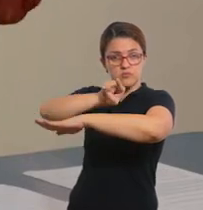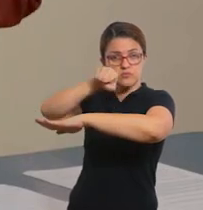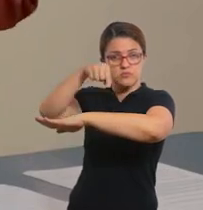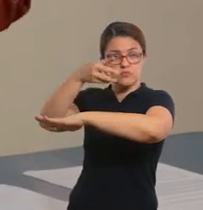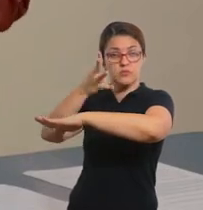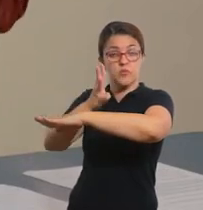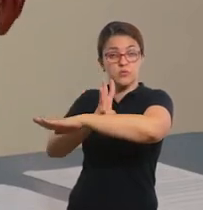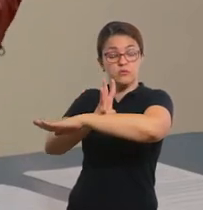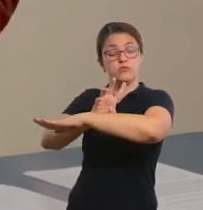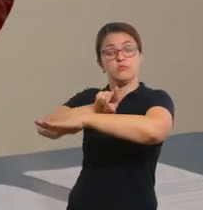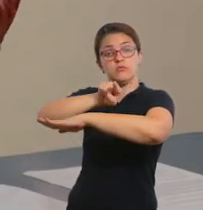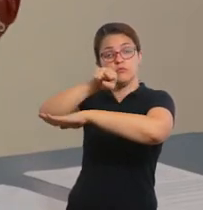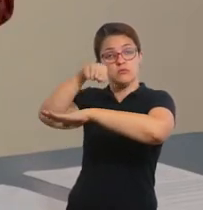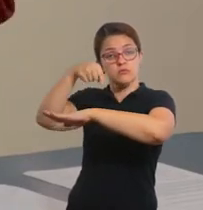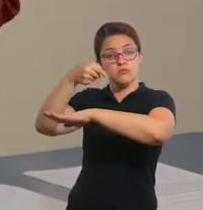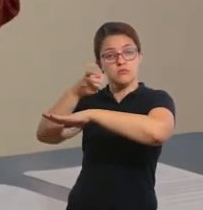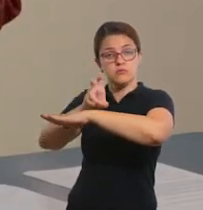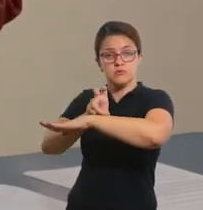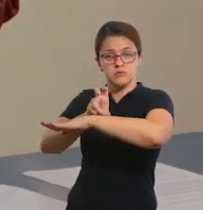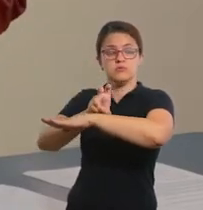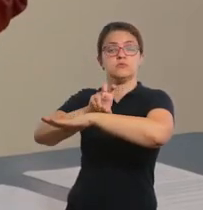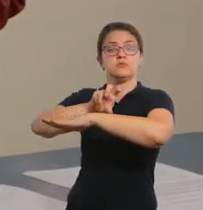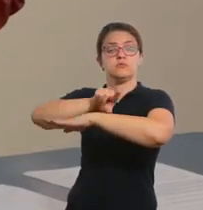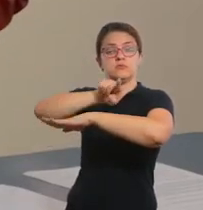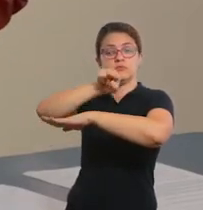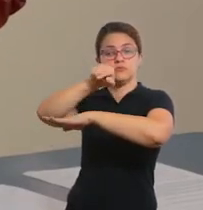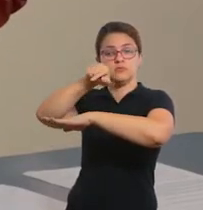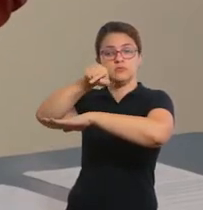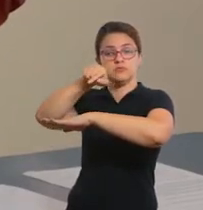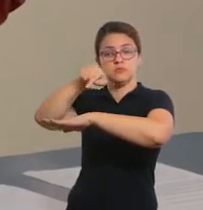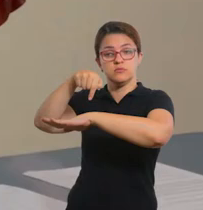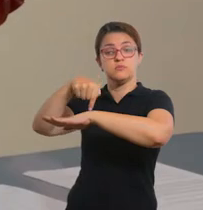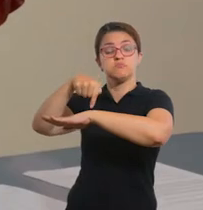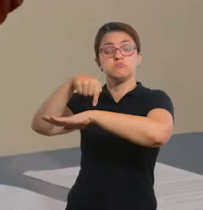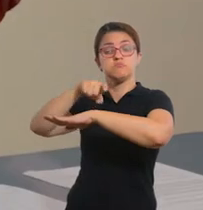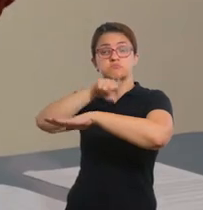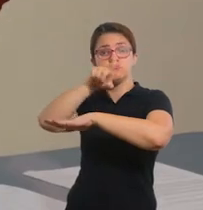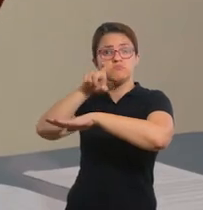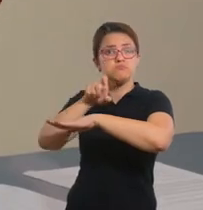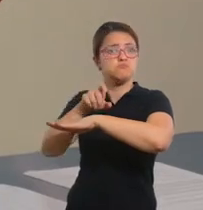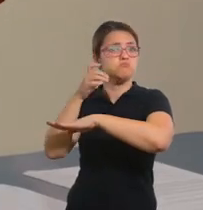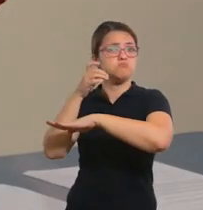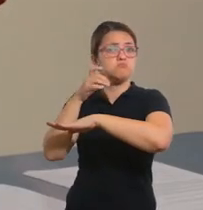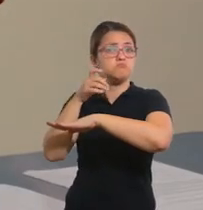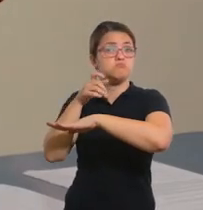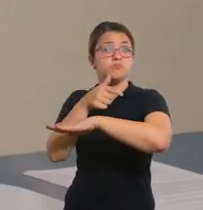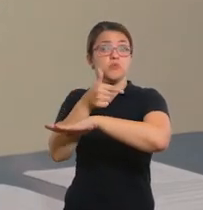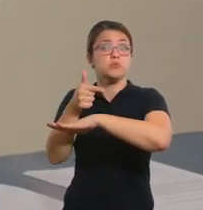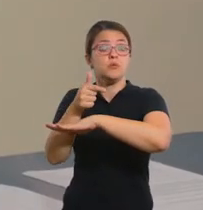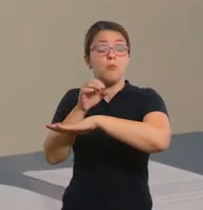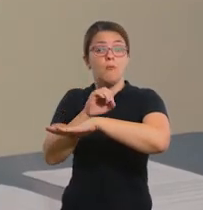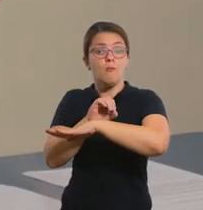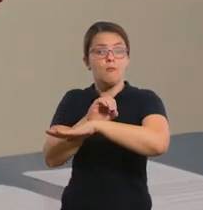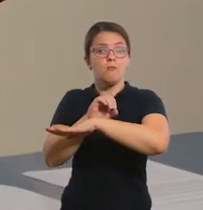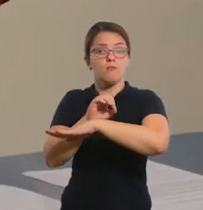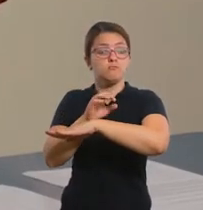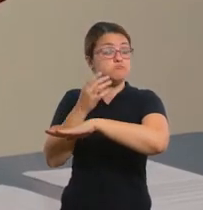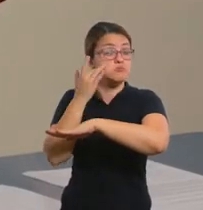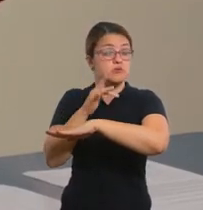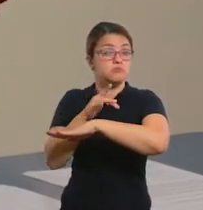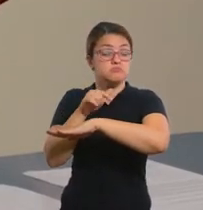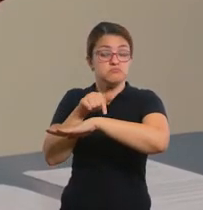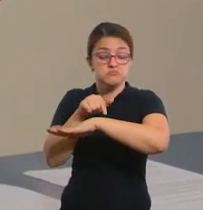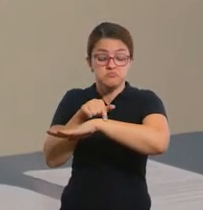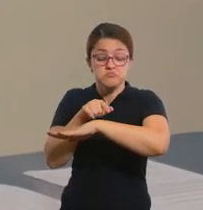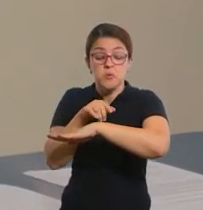3, 3 mais 1, 4, 4 mais 1, 5 e eu não tenho o número dessa posição da reta,